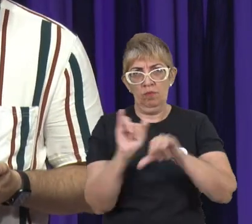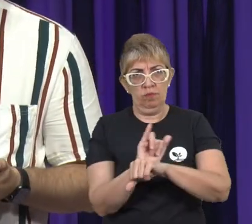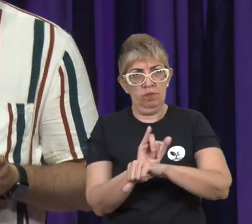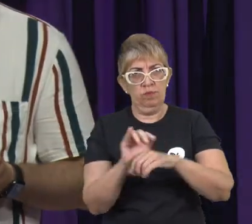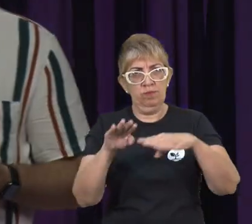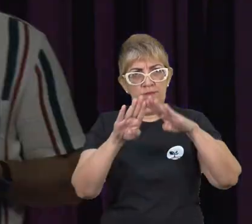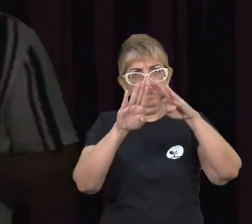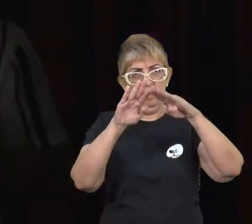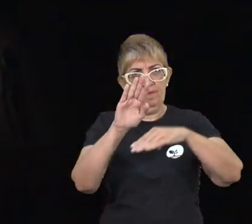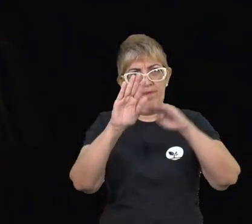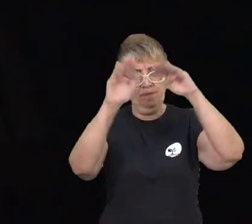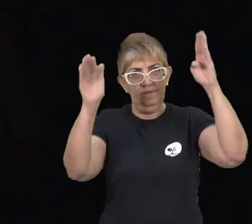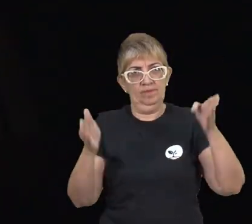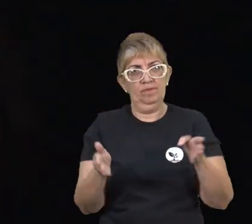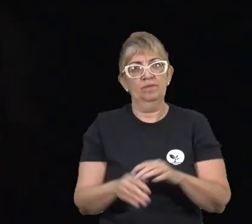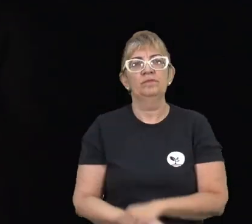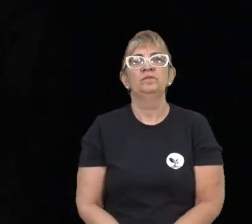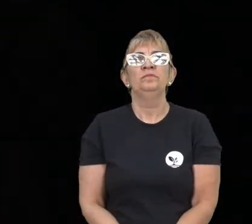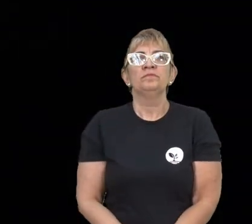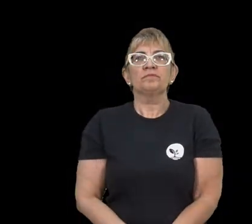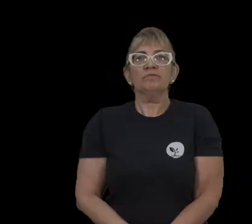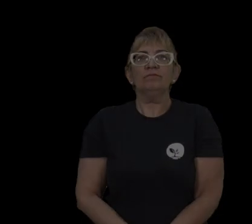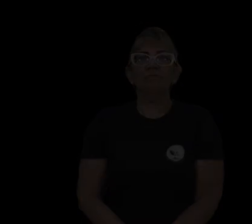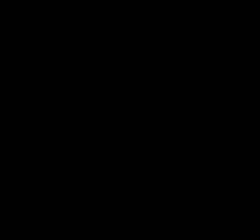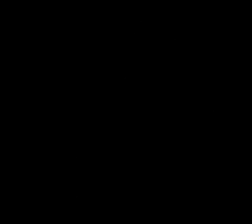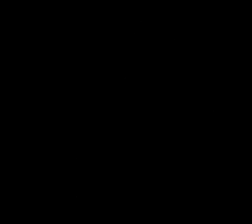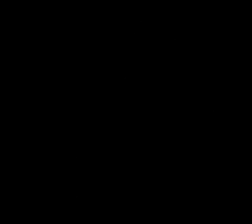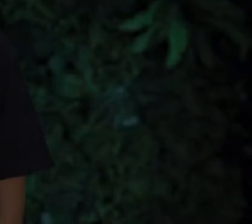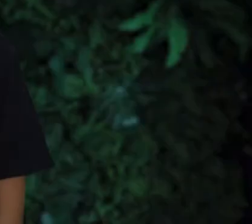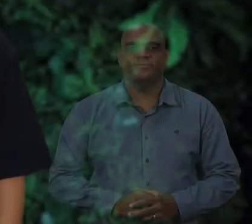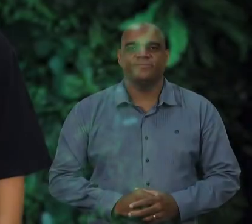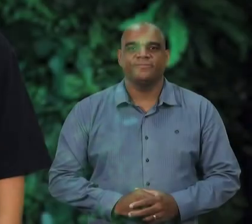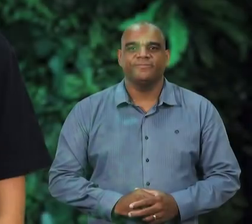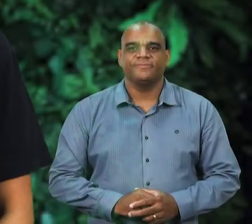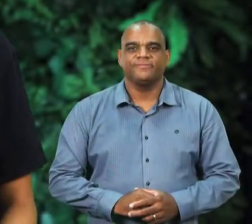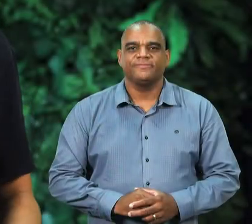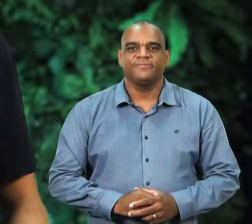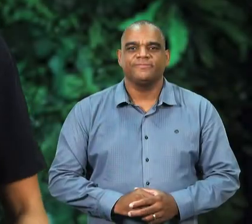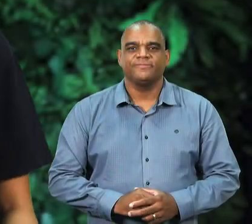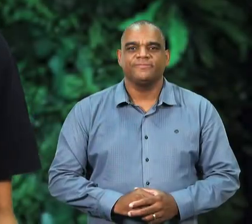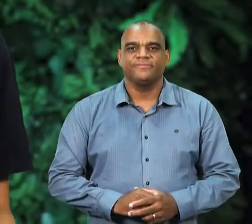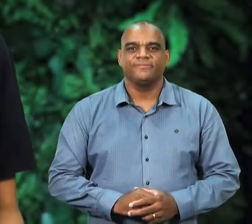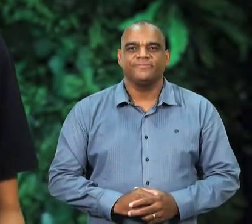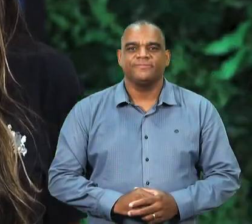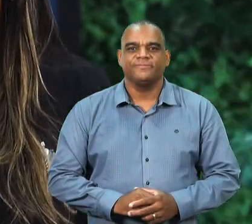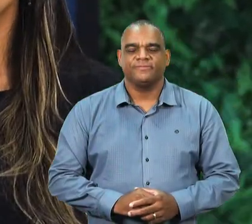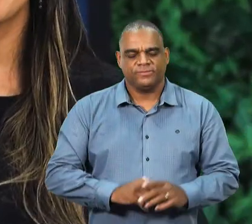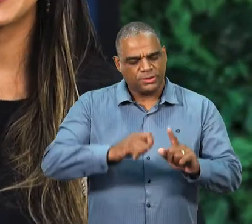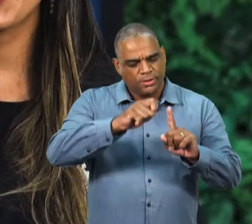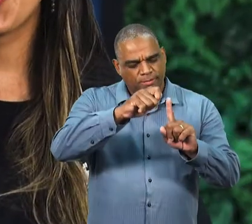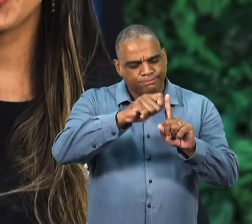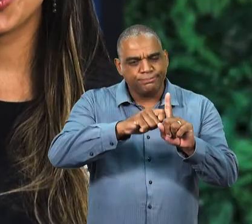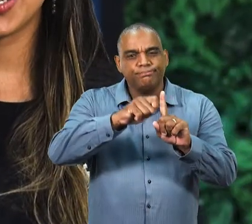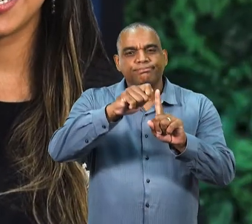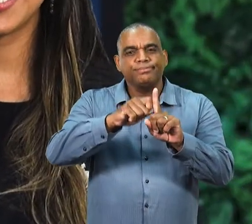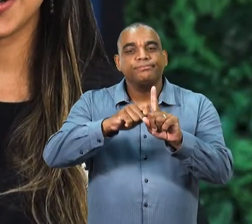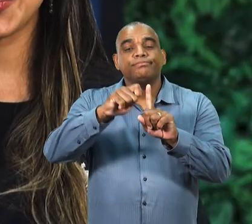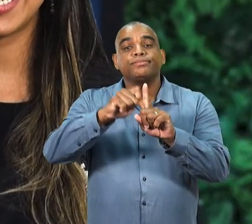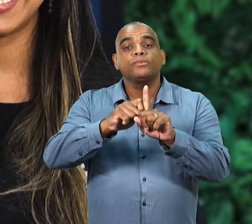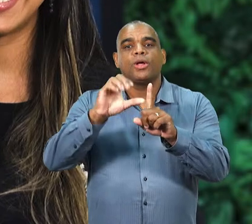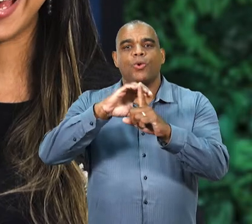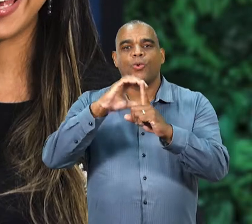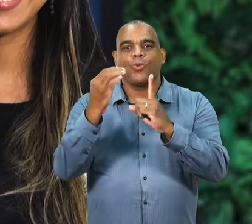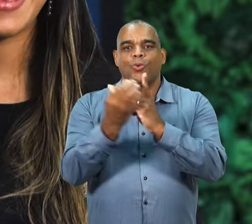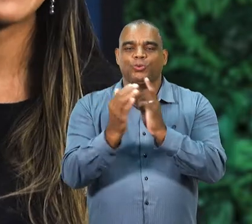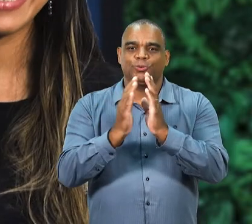Música. Mensalmente, promovemos encontros de